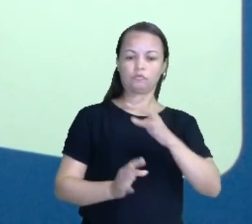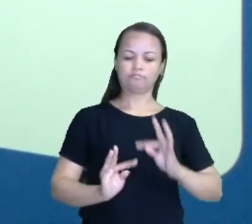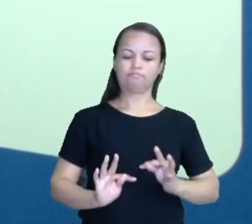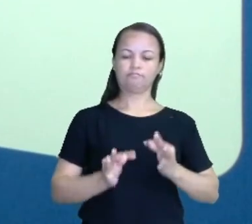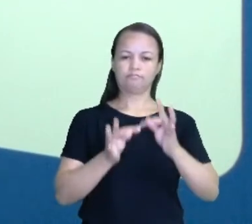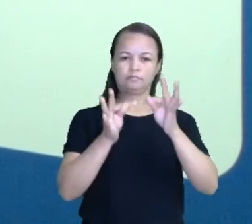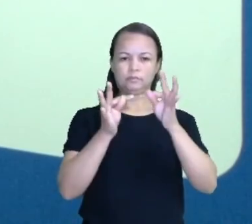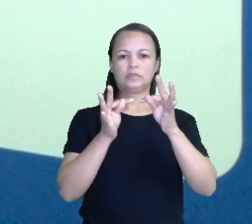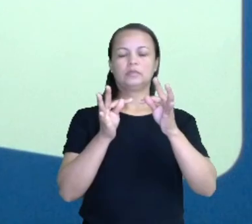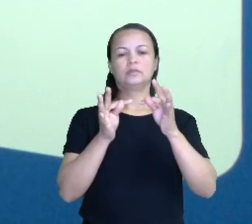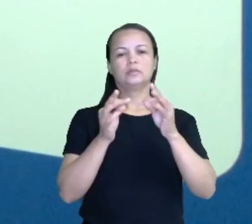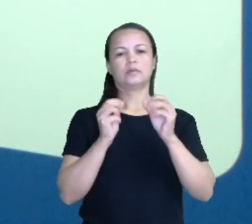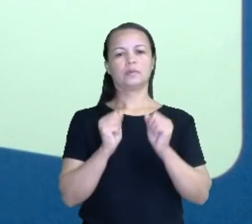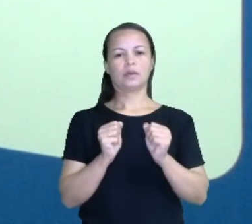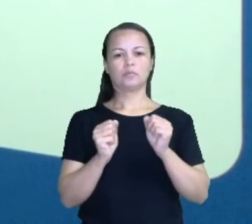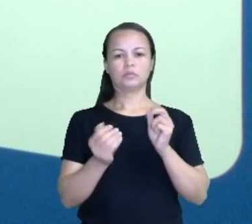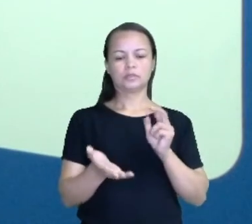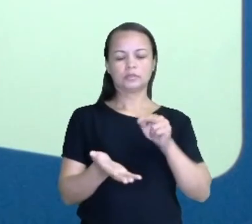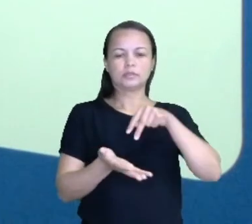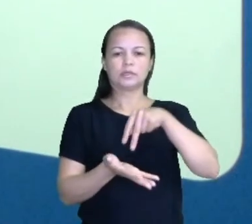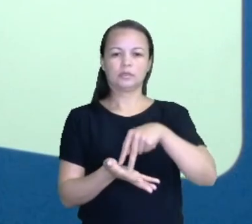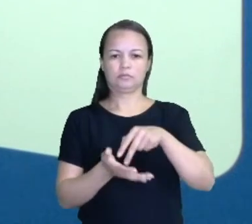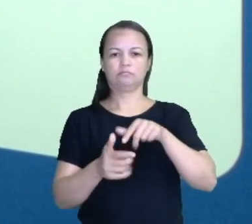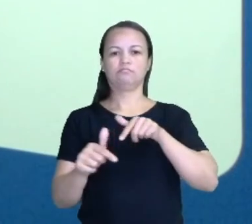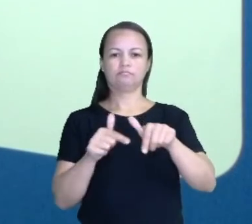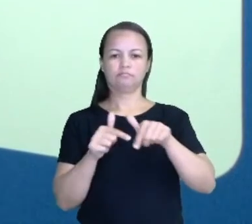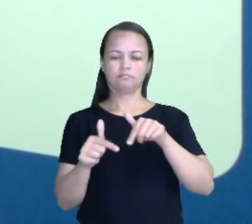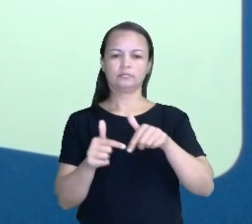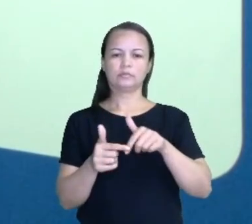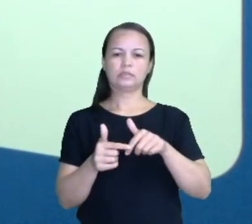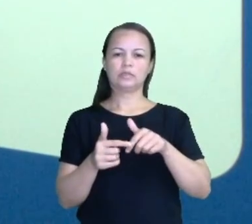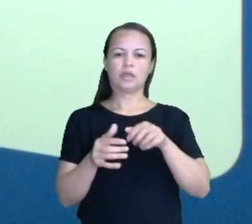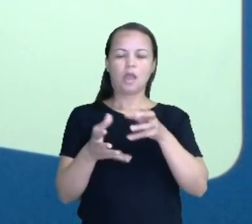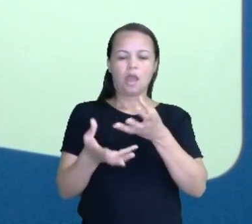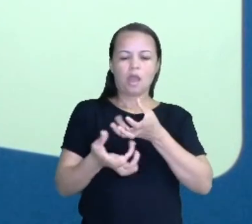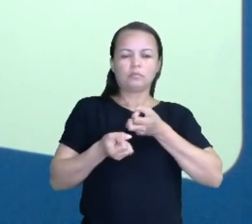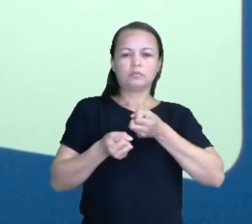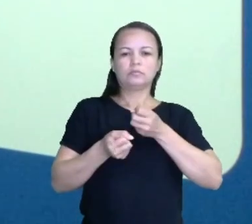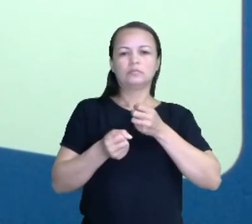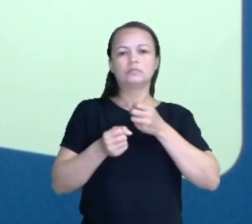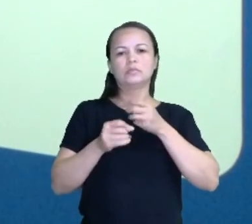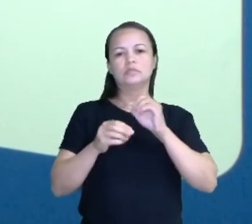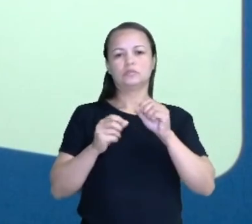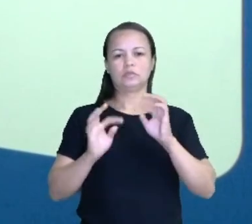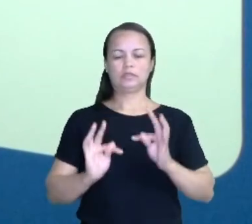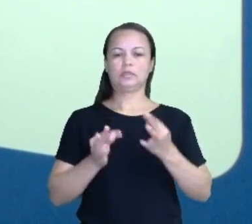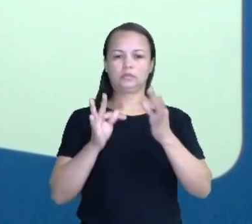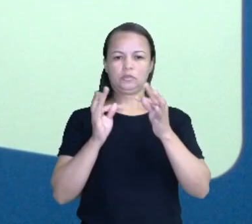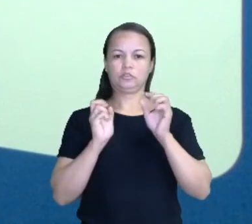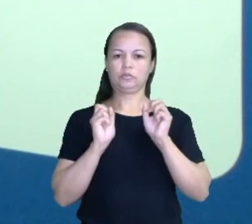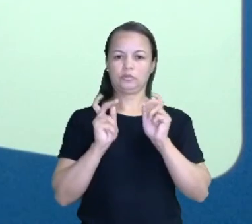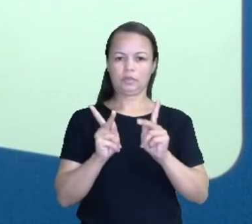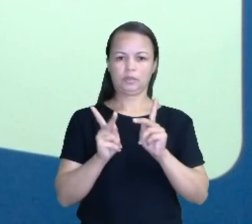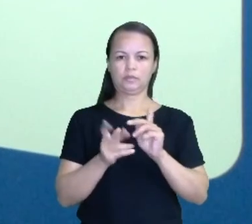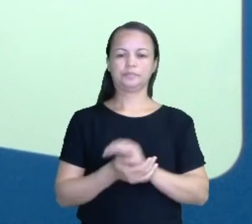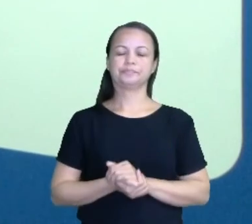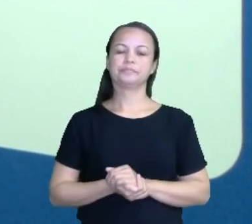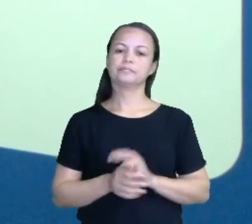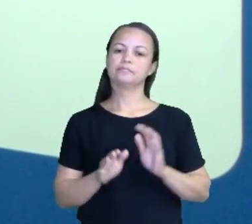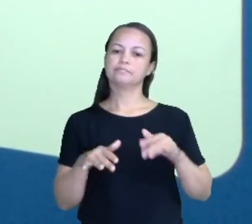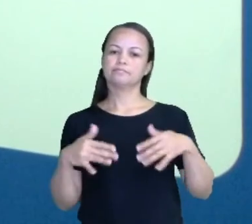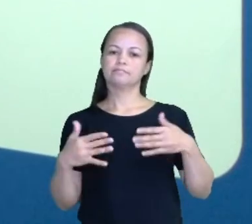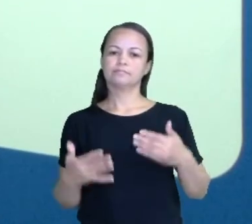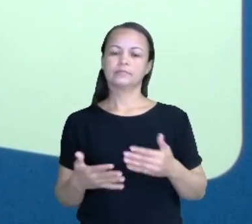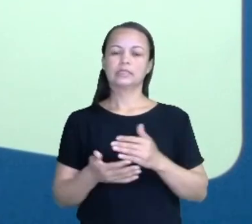tecnológico, para poder se inserir bem no mercado de trabalho, absorvendo conhecimento nessas novas tecnologias. Tá ok? Então,